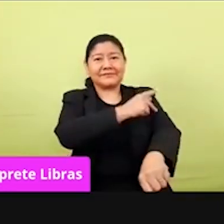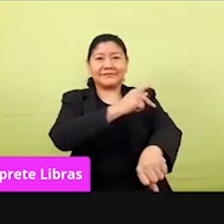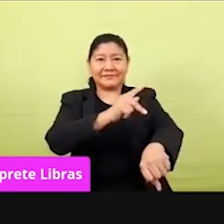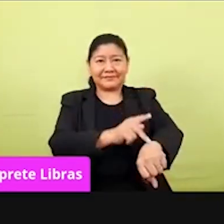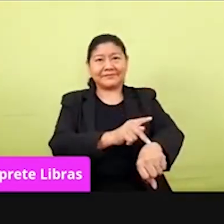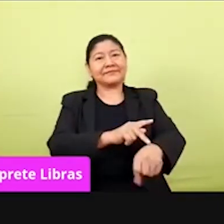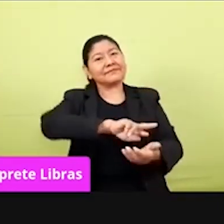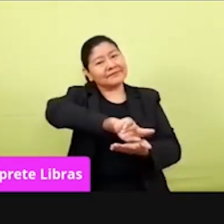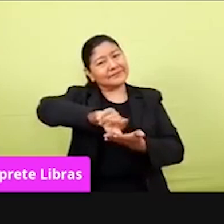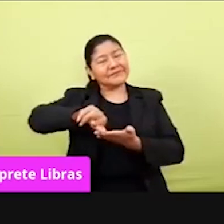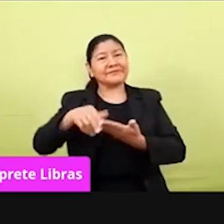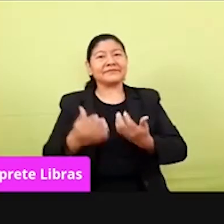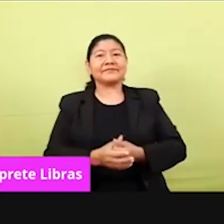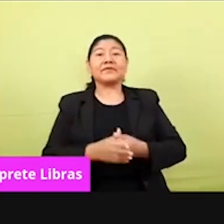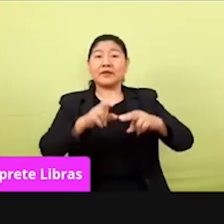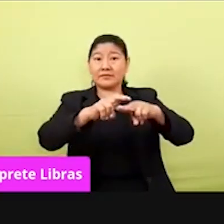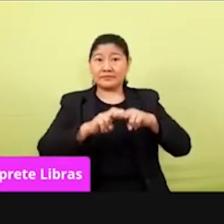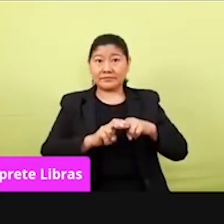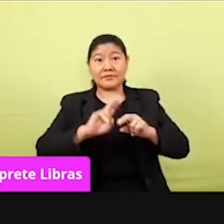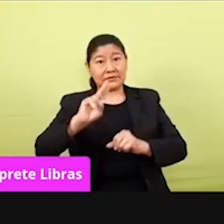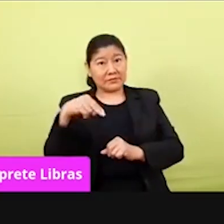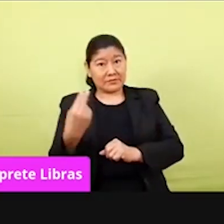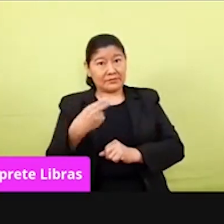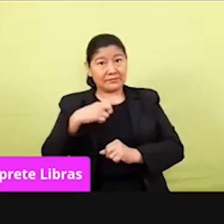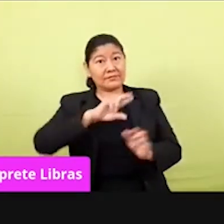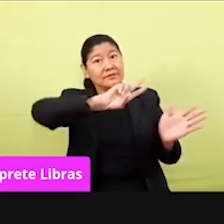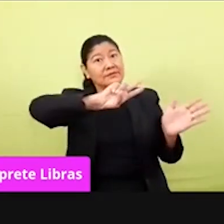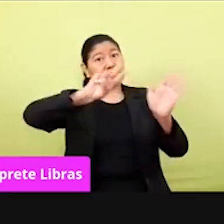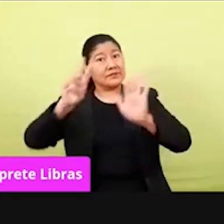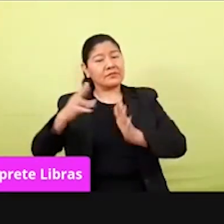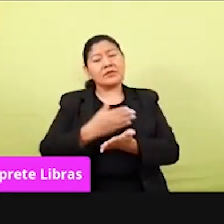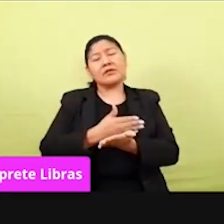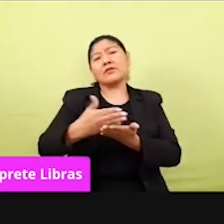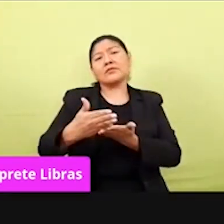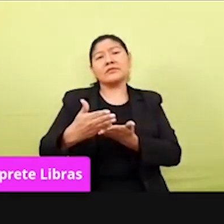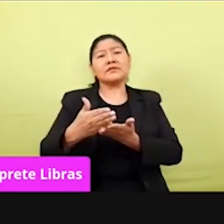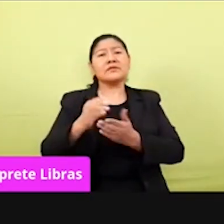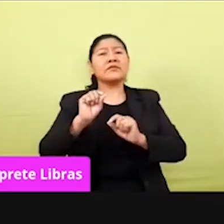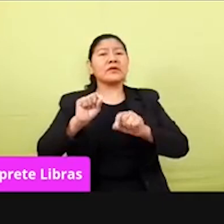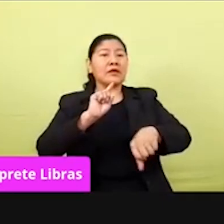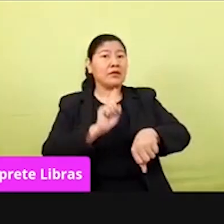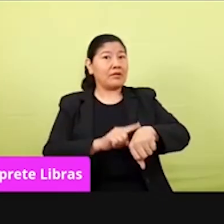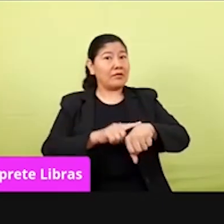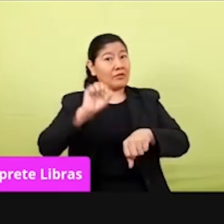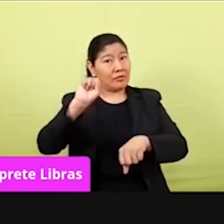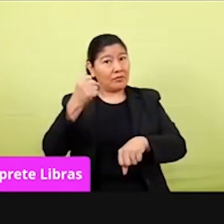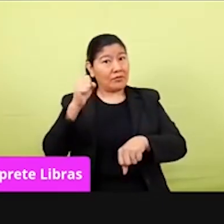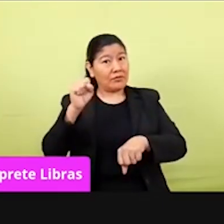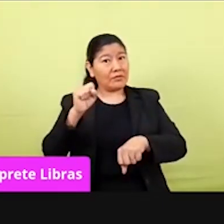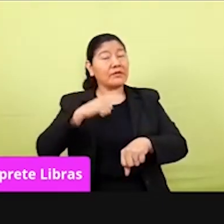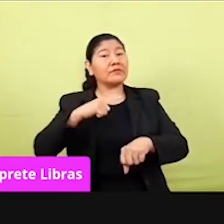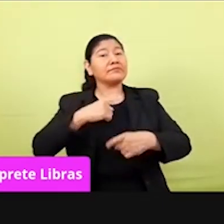na diversidade. Para isso, essa semana começa hoje, às 8 horas, com